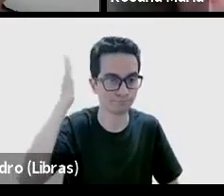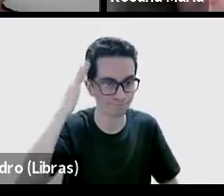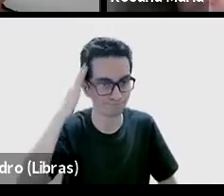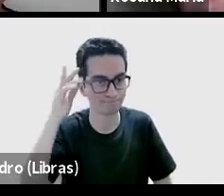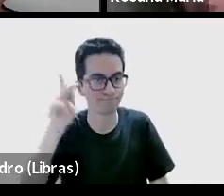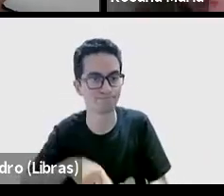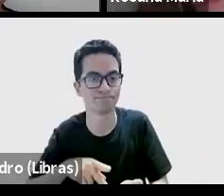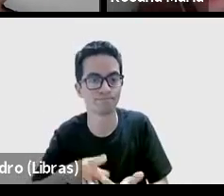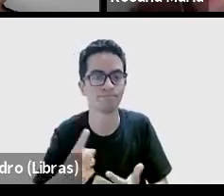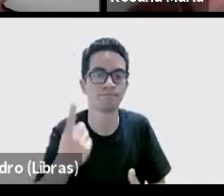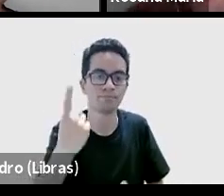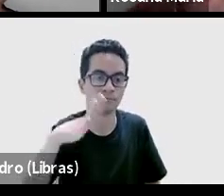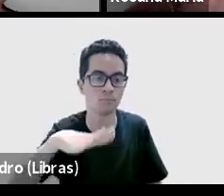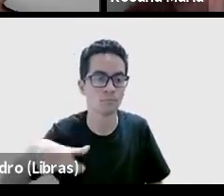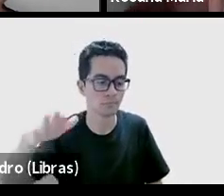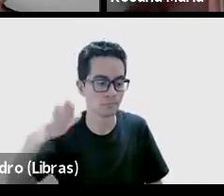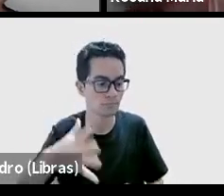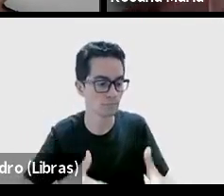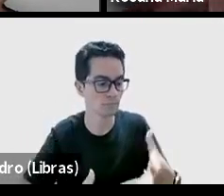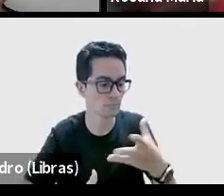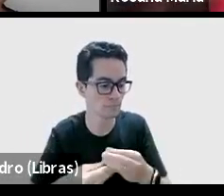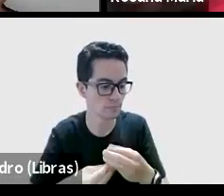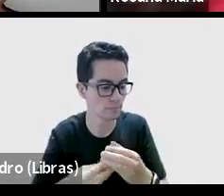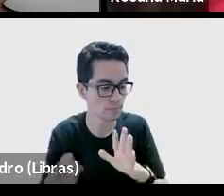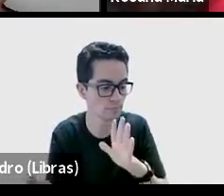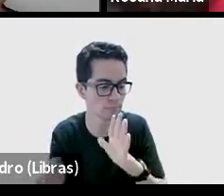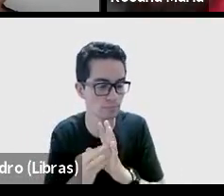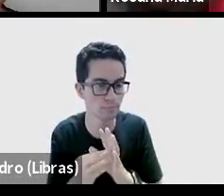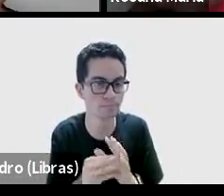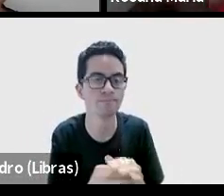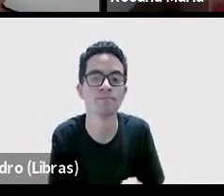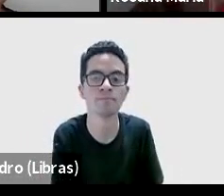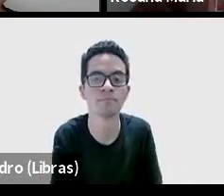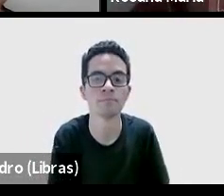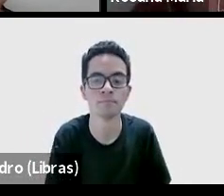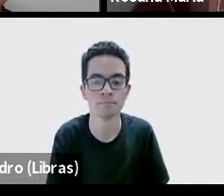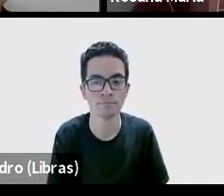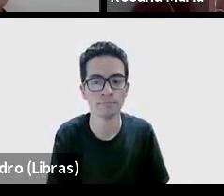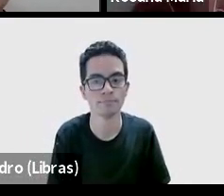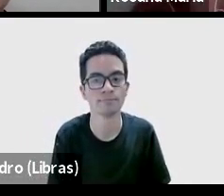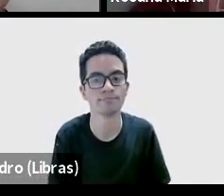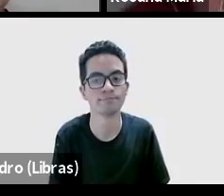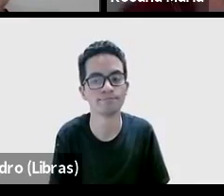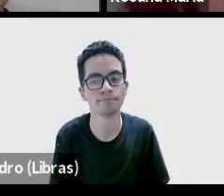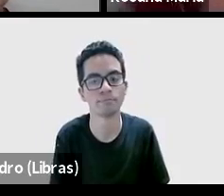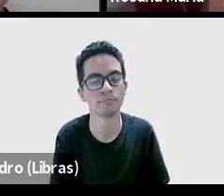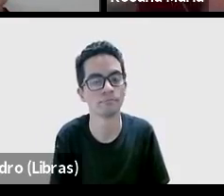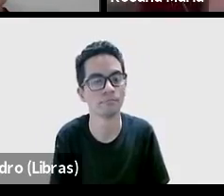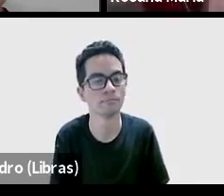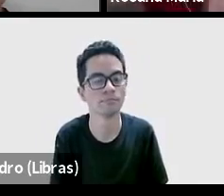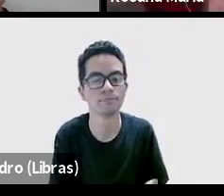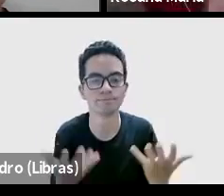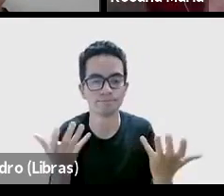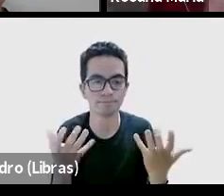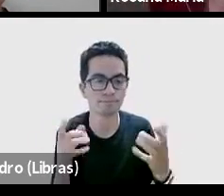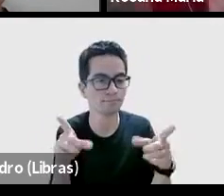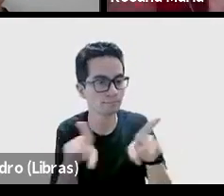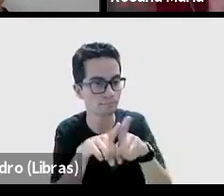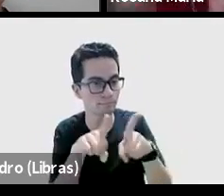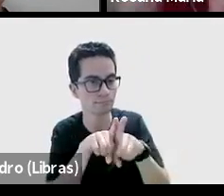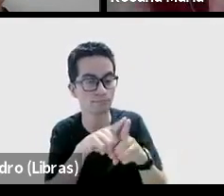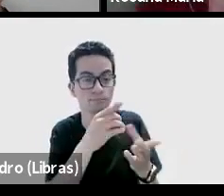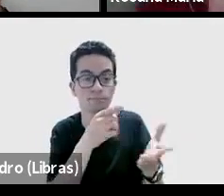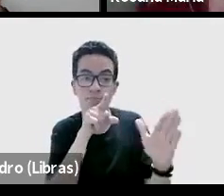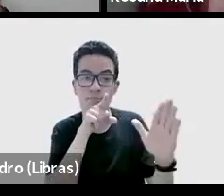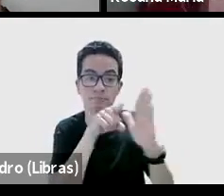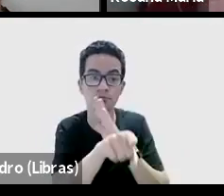verdade, como vocês colocaram, né, também. Eu queria, de repente, chamar alguém para fazer pergunta, já que você já começou. Se